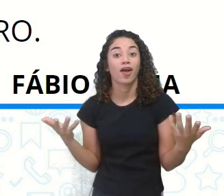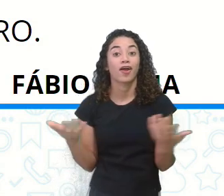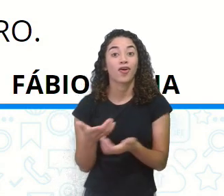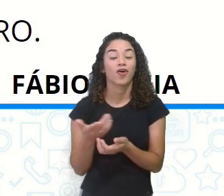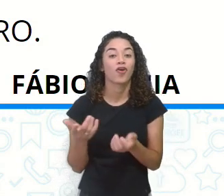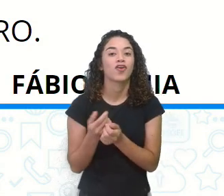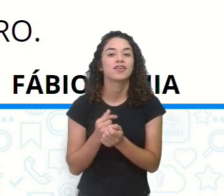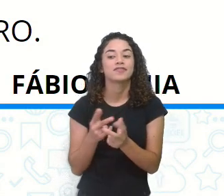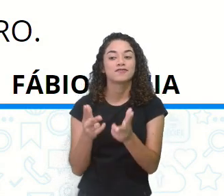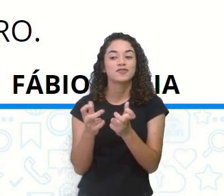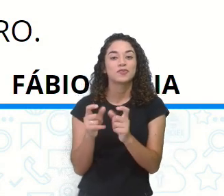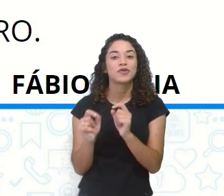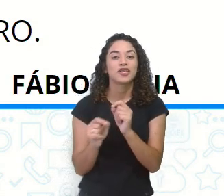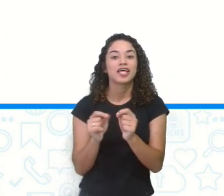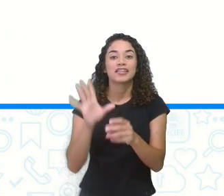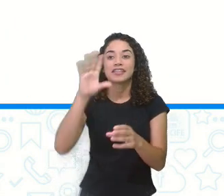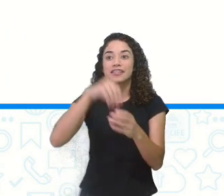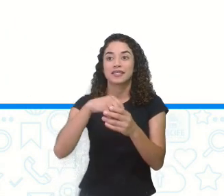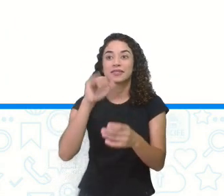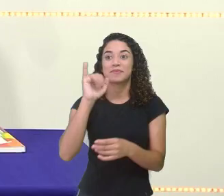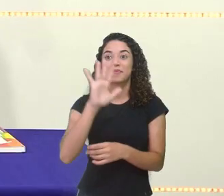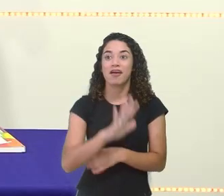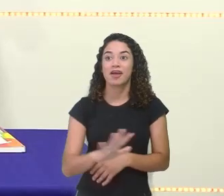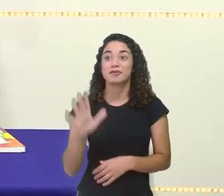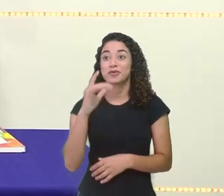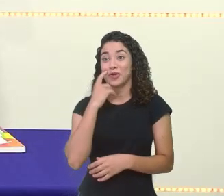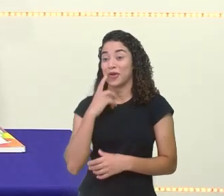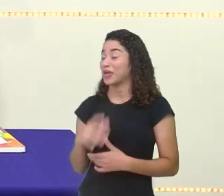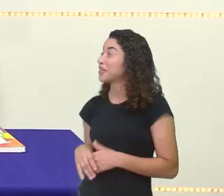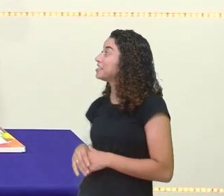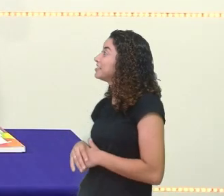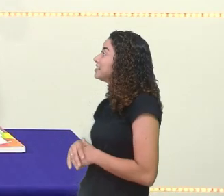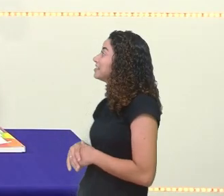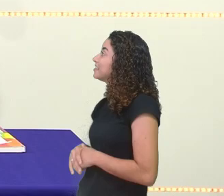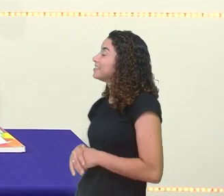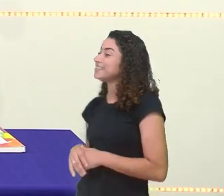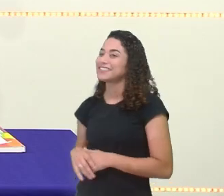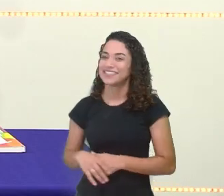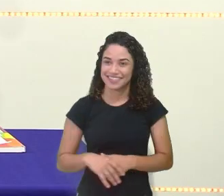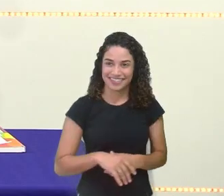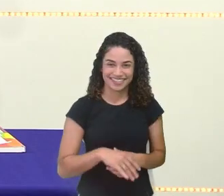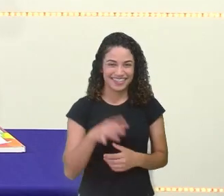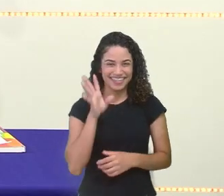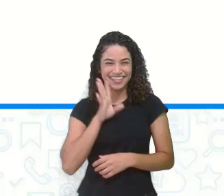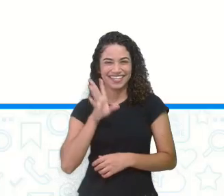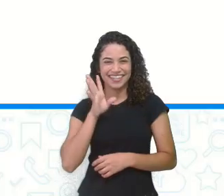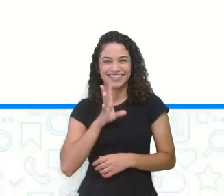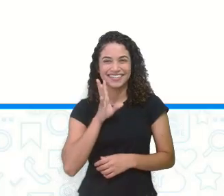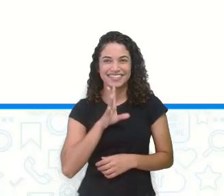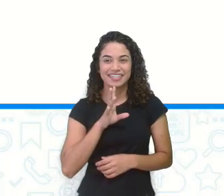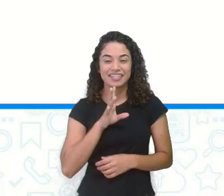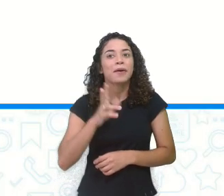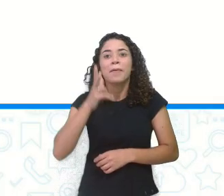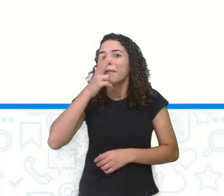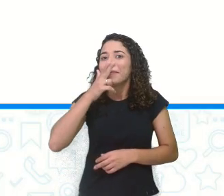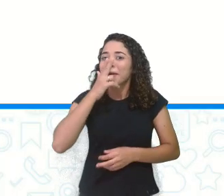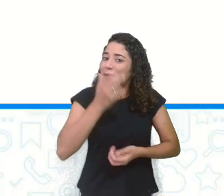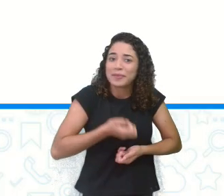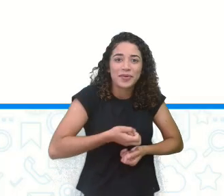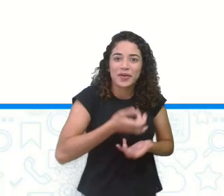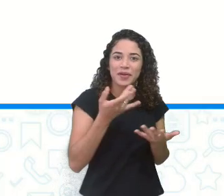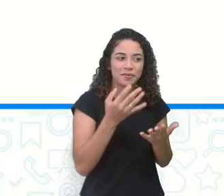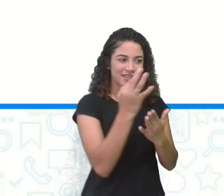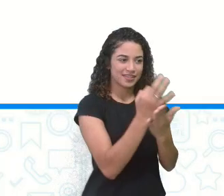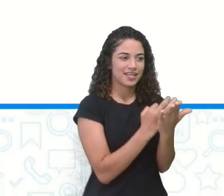no formato visual, tá? Como o Fábio fez. Olha que legal. O mesmo poema